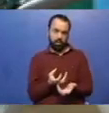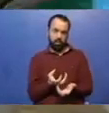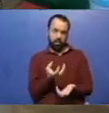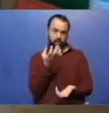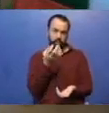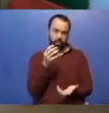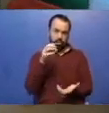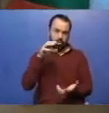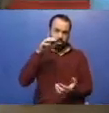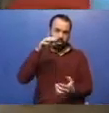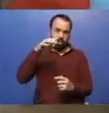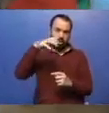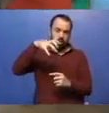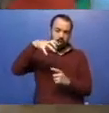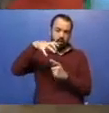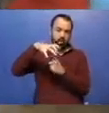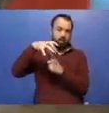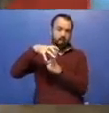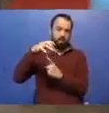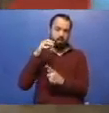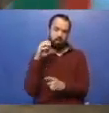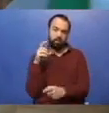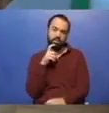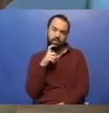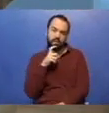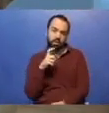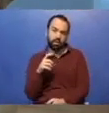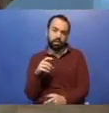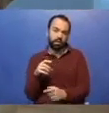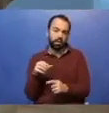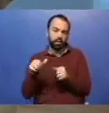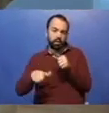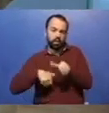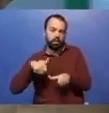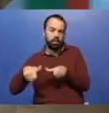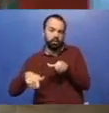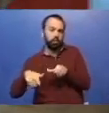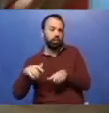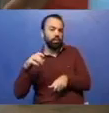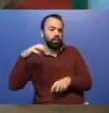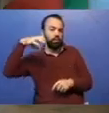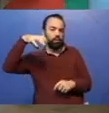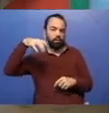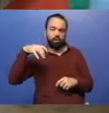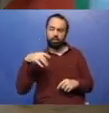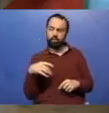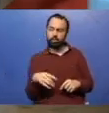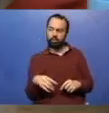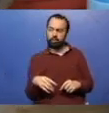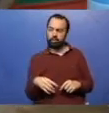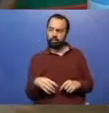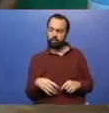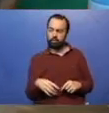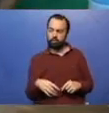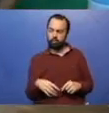um ambiente mais frio quando eu retirei ela do calor, que era do fogo. Ela estava aqui, tem um furinho aqui na minha panela,